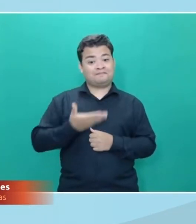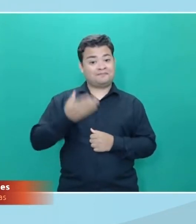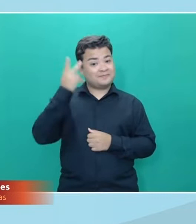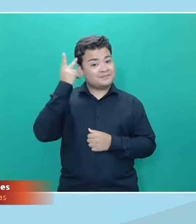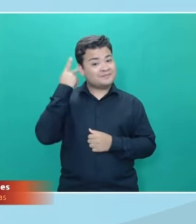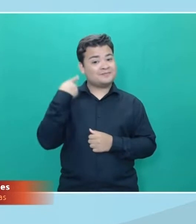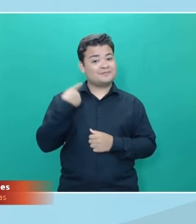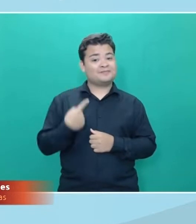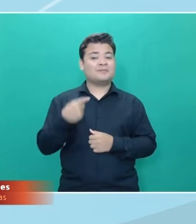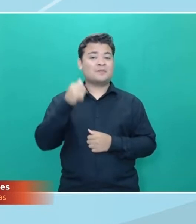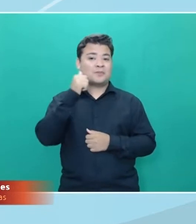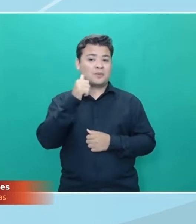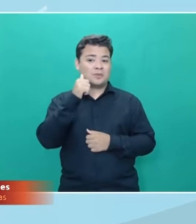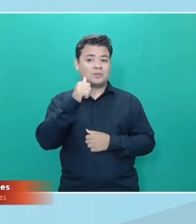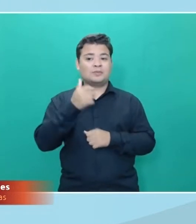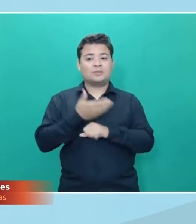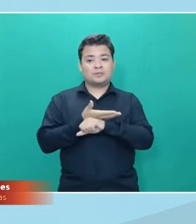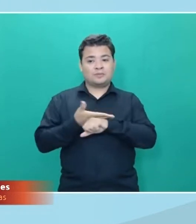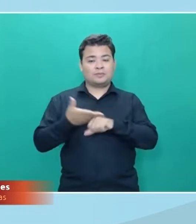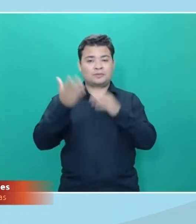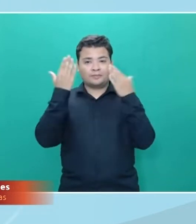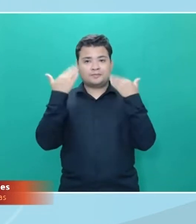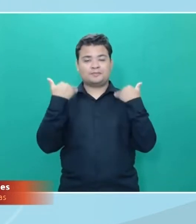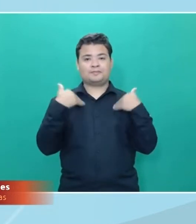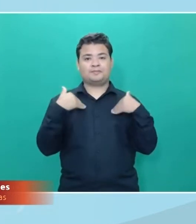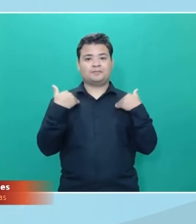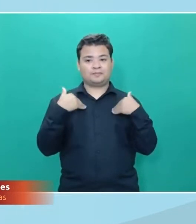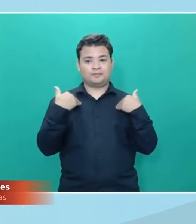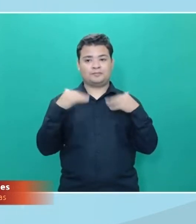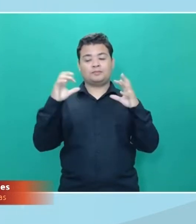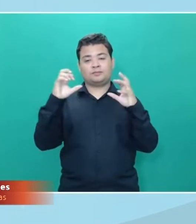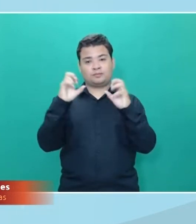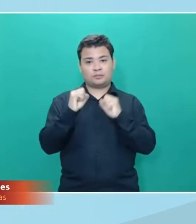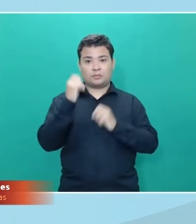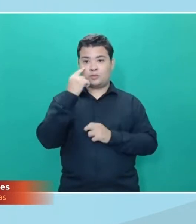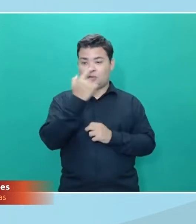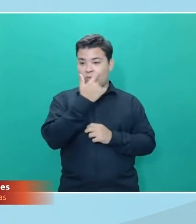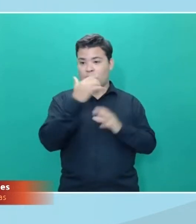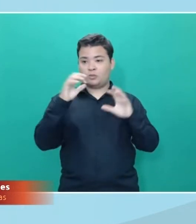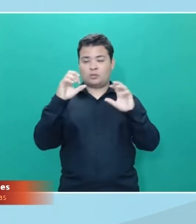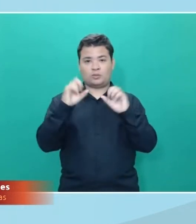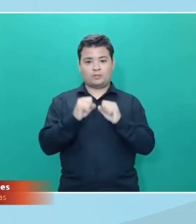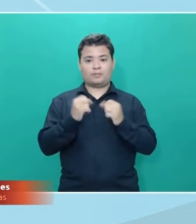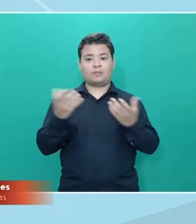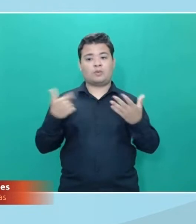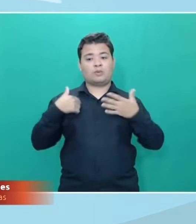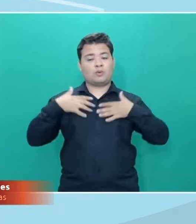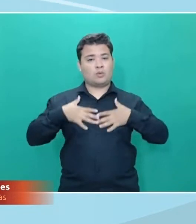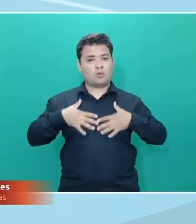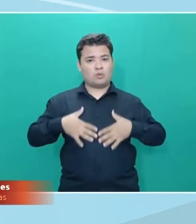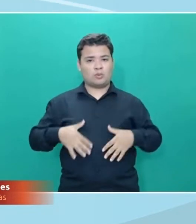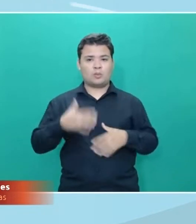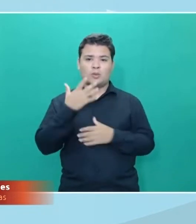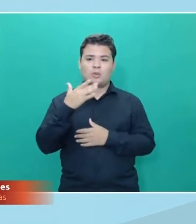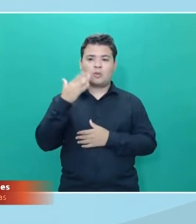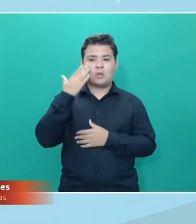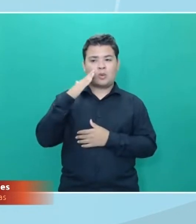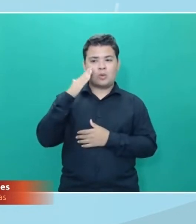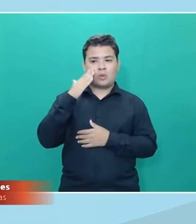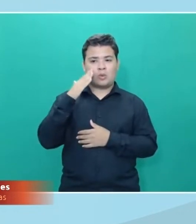cabelos escuros na altura dos ombros, olhos também escuros. Hoje visto uma roupa de tonalidade rosa e estou sentada